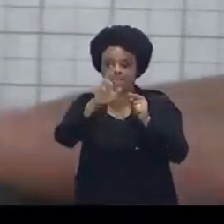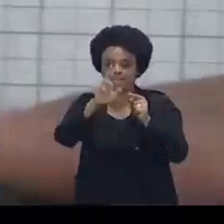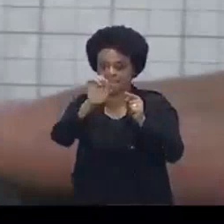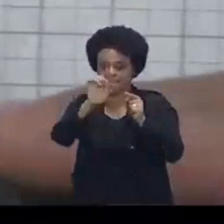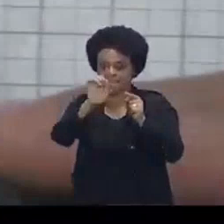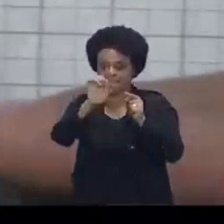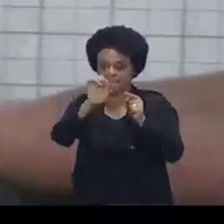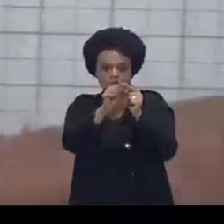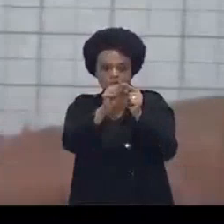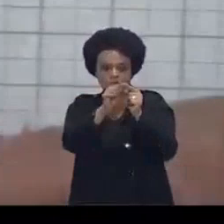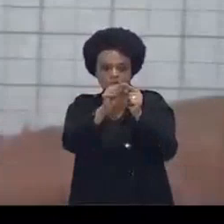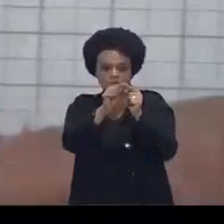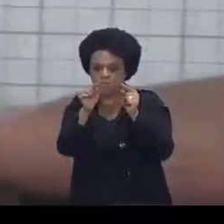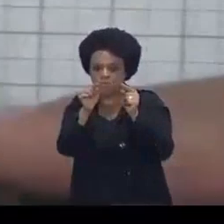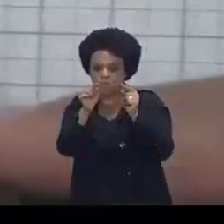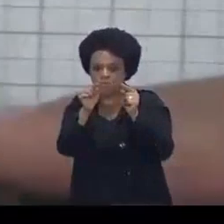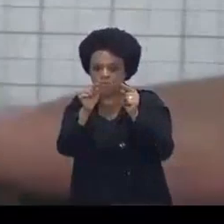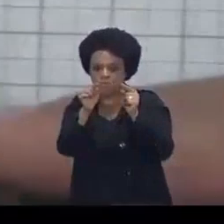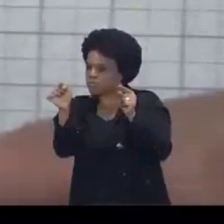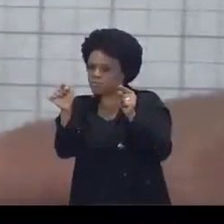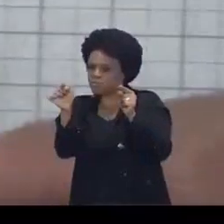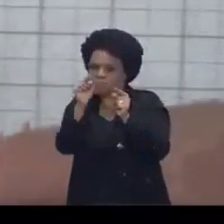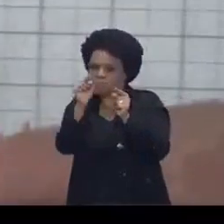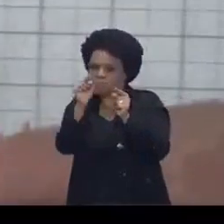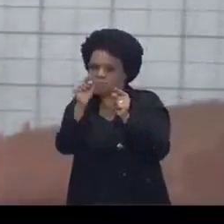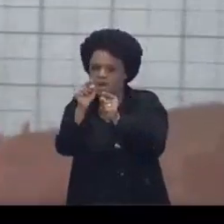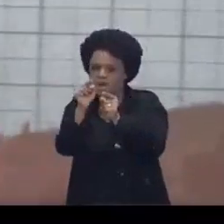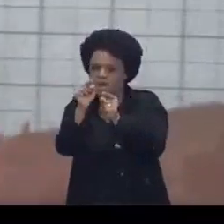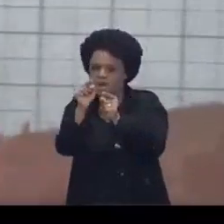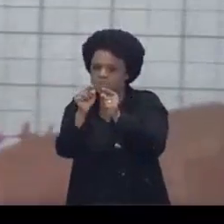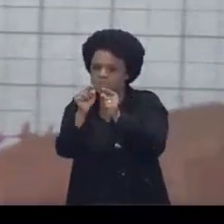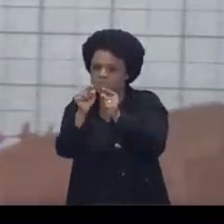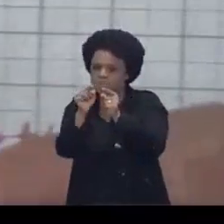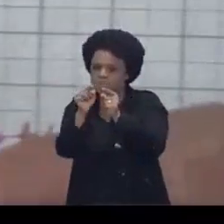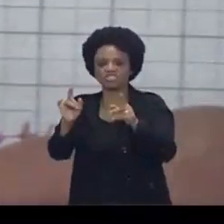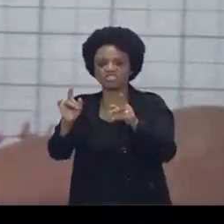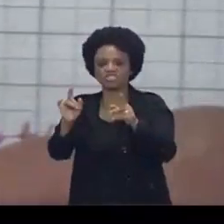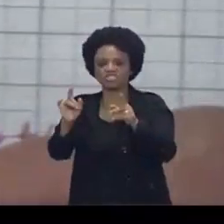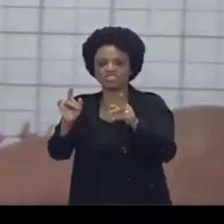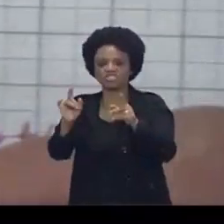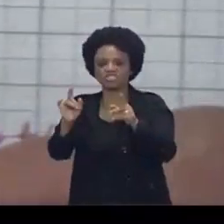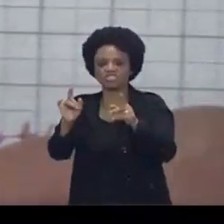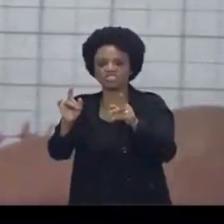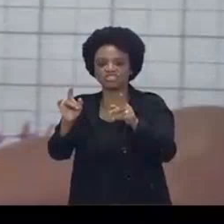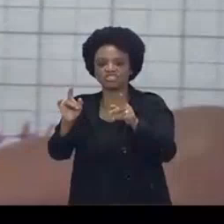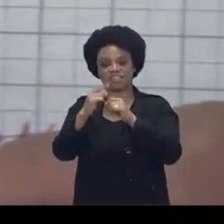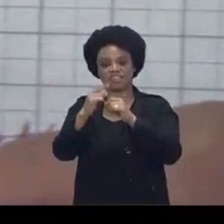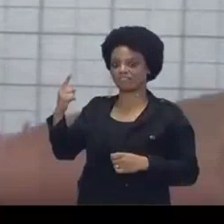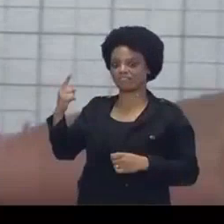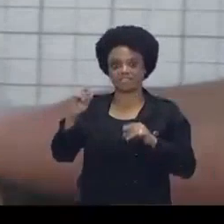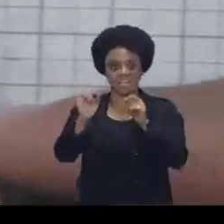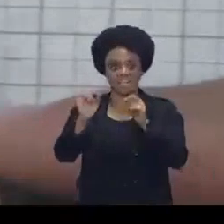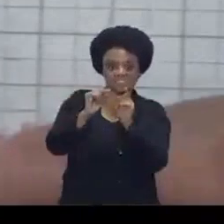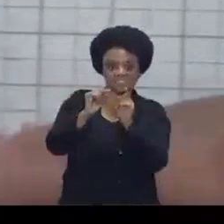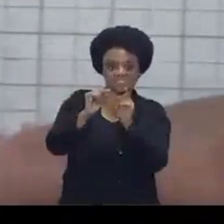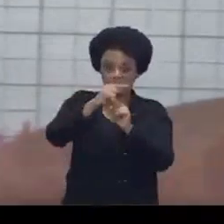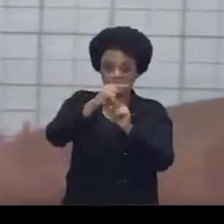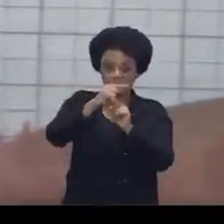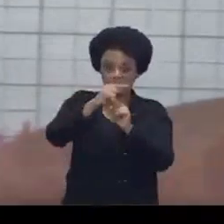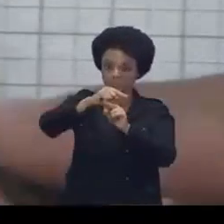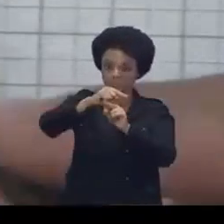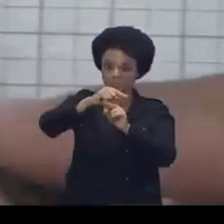média entre esses dois pontos é essa reta que você traçou. Veja que ela saiu um pouco